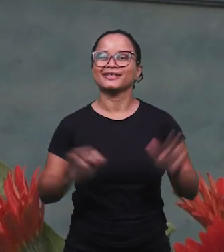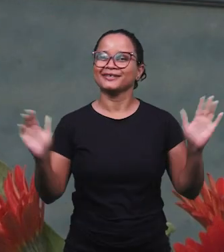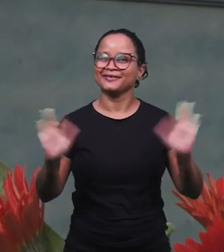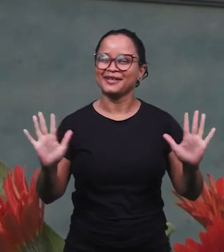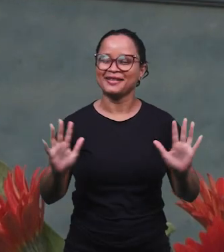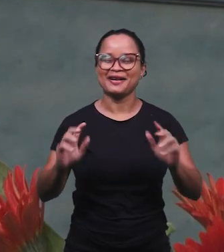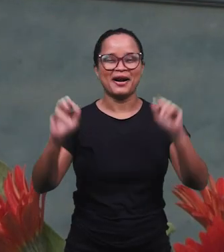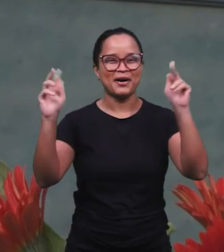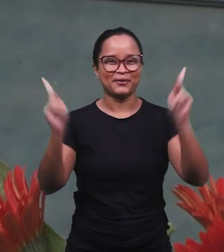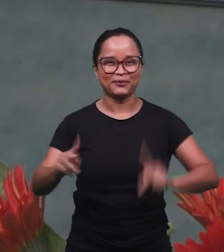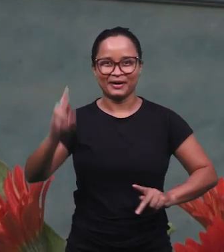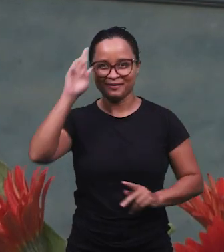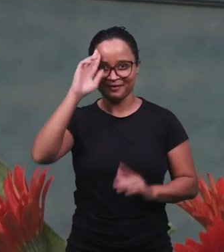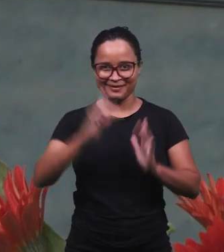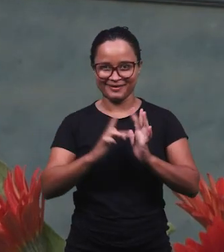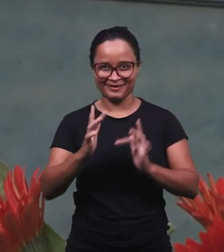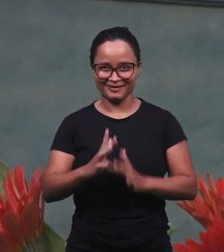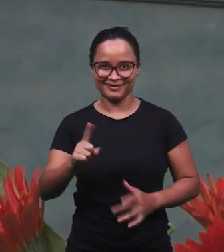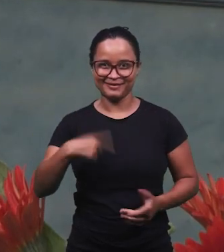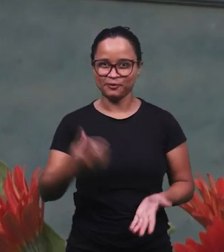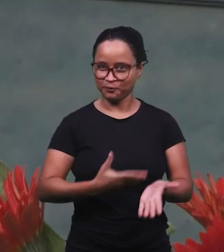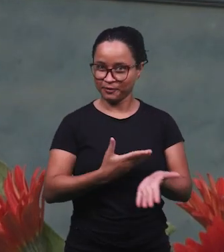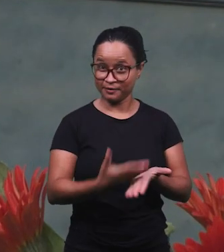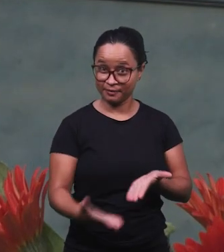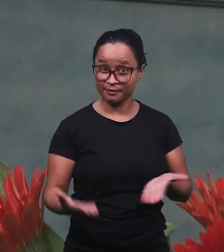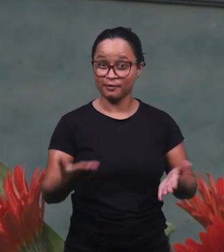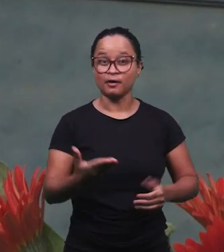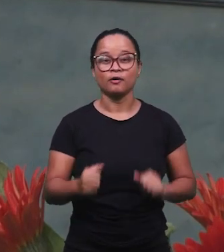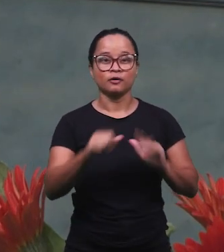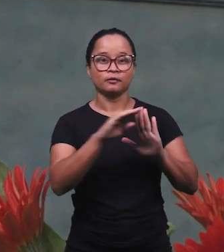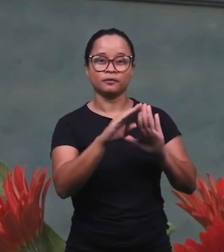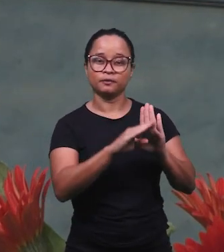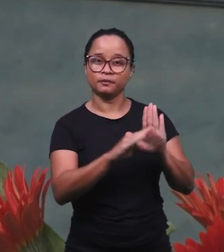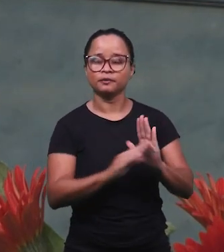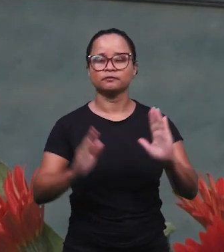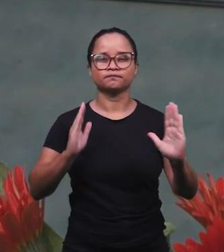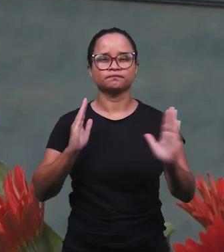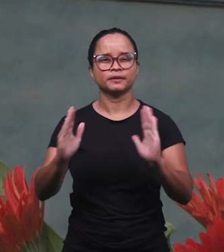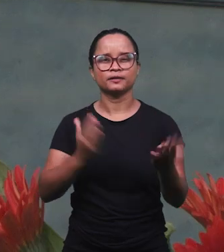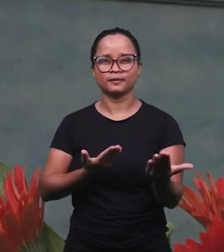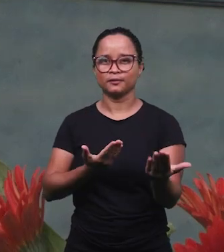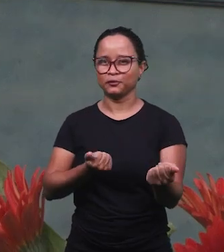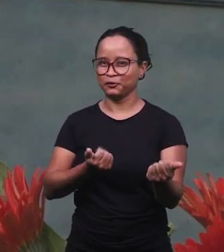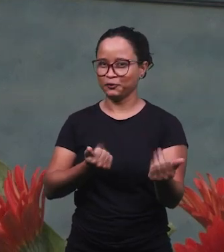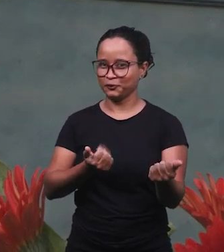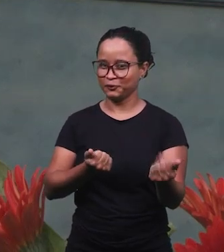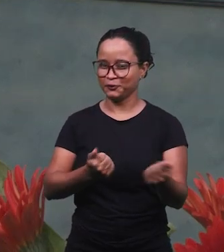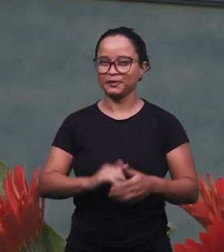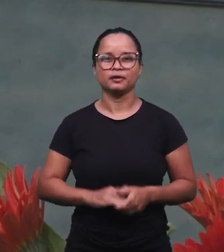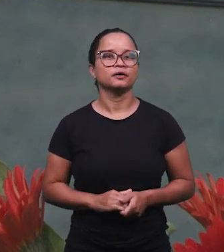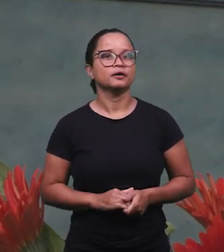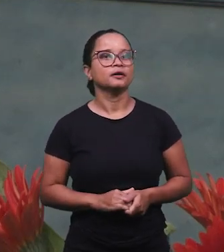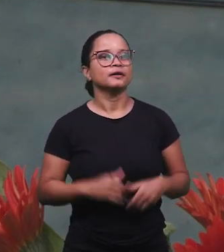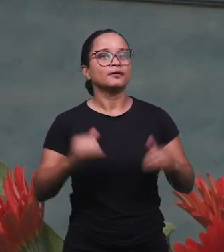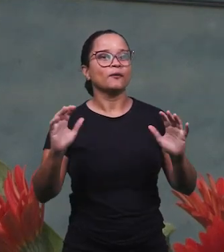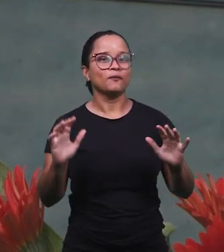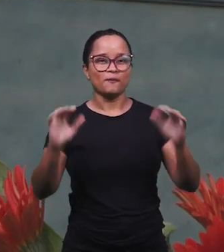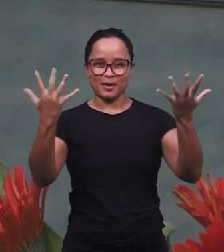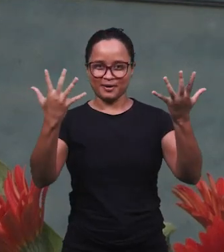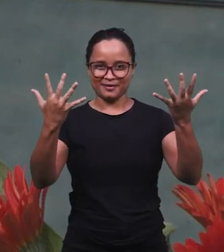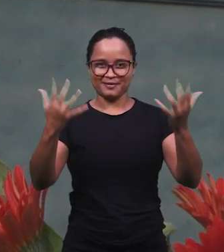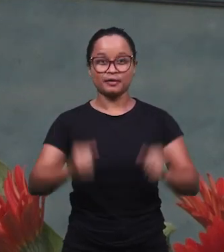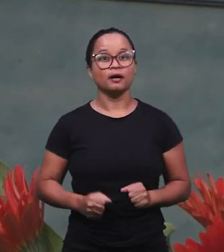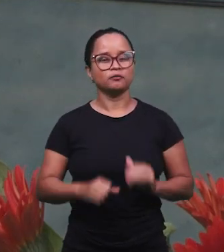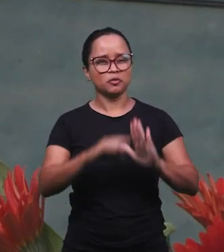Olá, paz do Senhor Jesus! Estamos começando mais uma edição do programa Os Dias da Minha Mocidade. Uma festa,